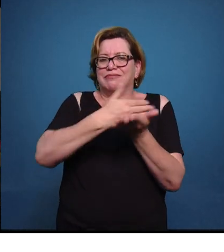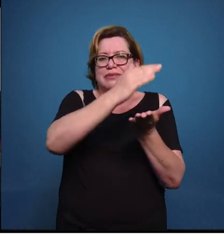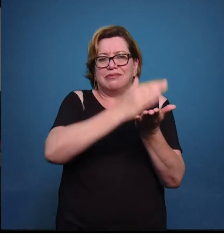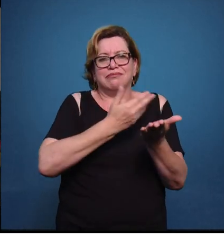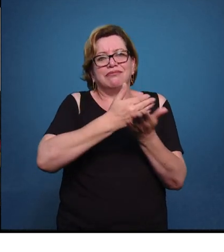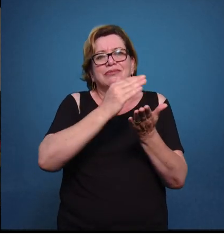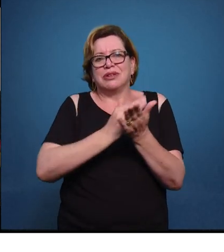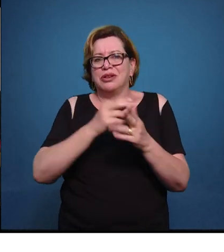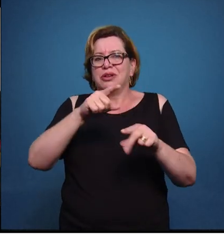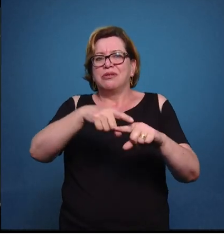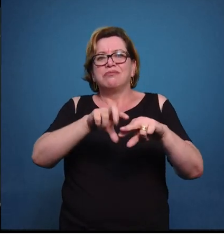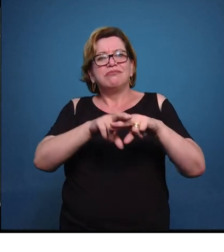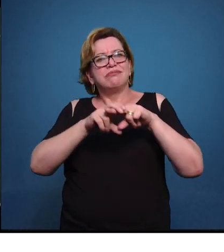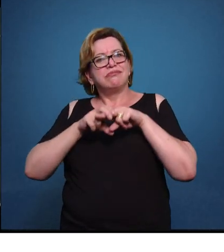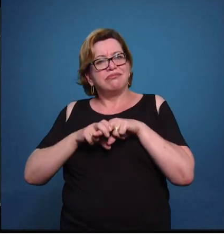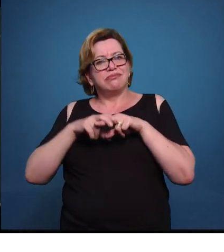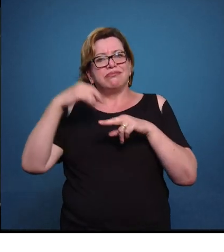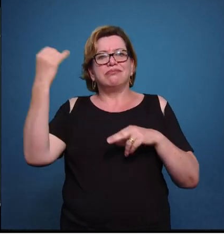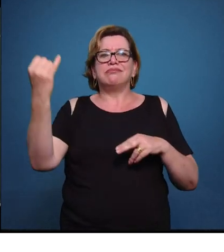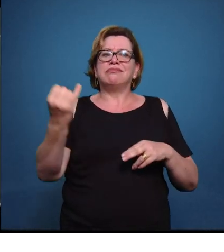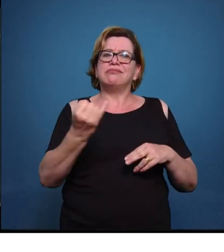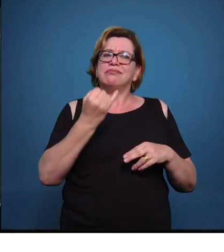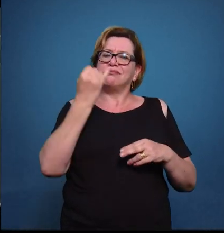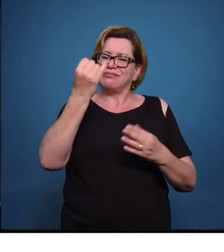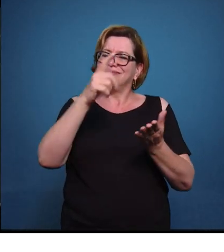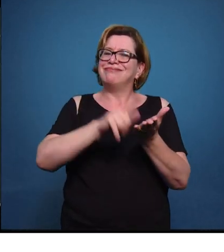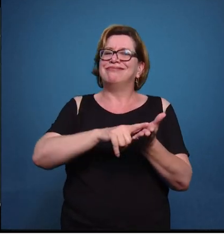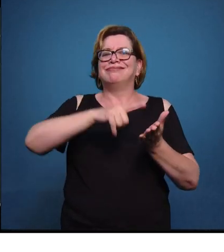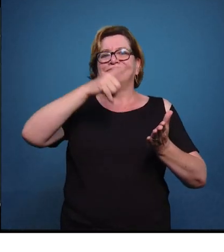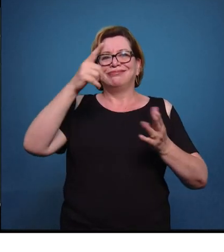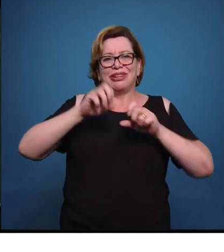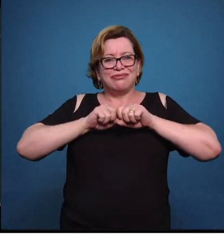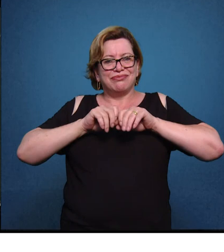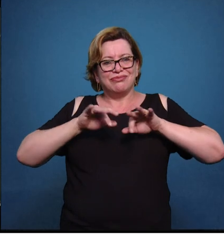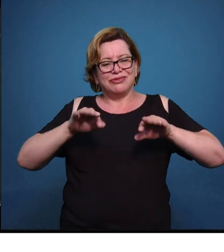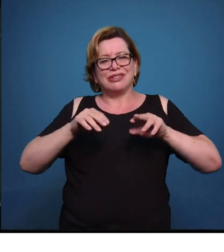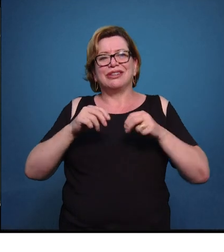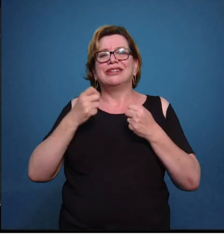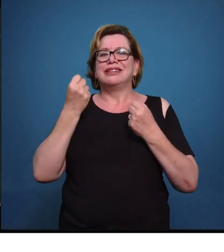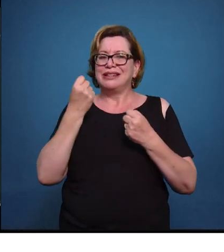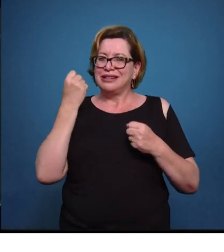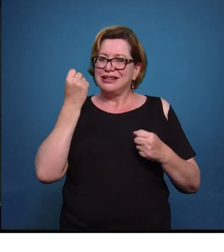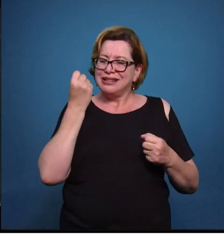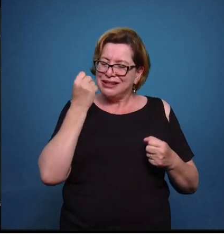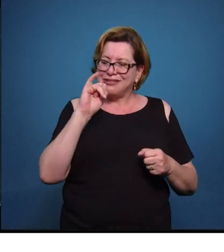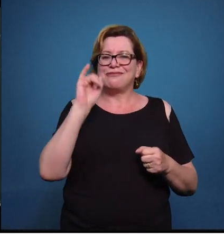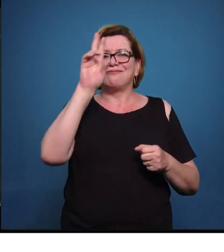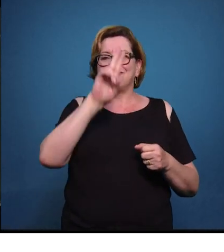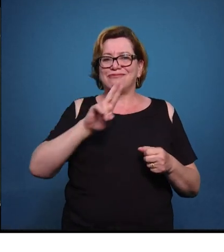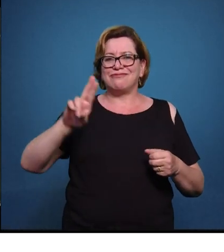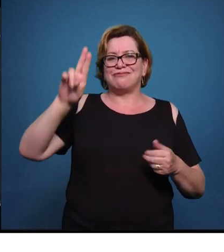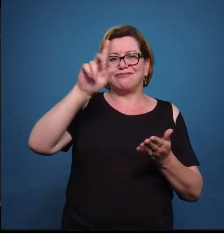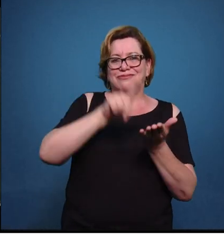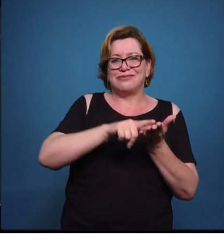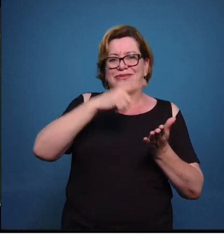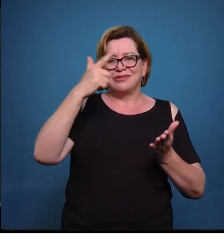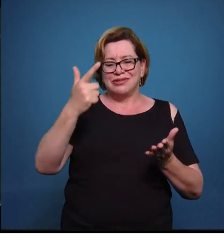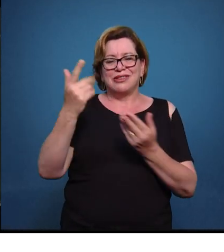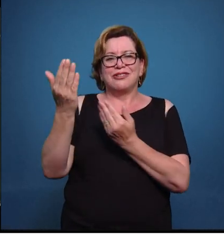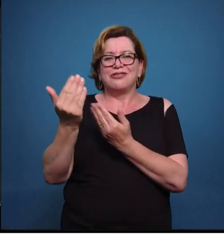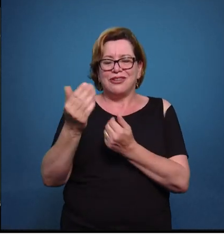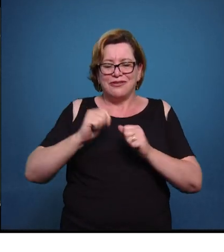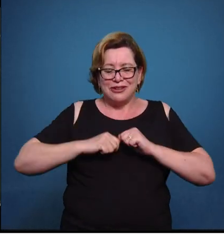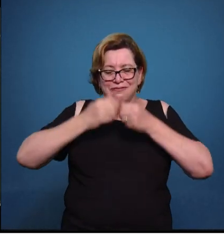fundamentais. Isso fará com que nós tenhamos adolescentes mais esclarecidos, capazes de dar melhores opiniões,